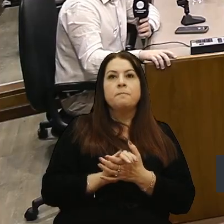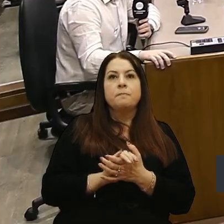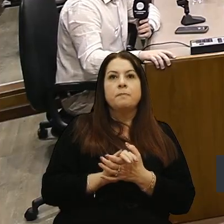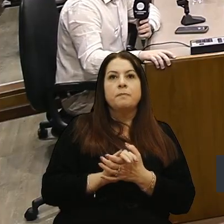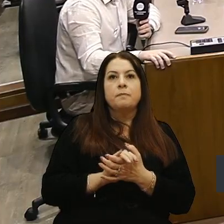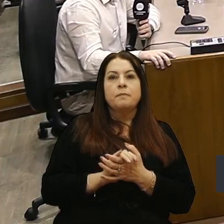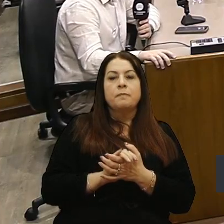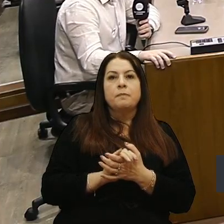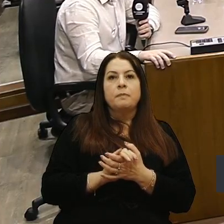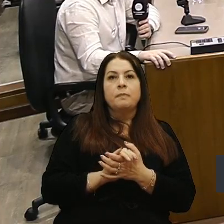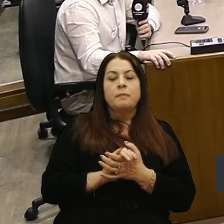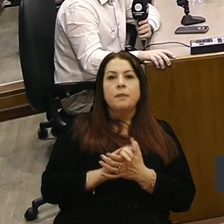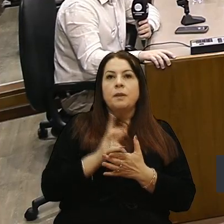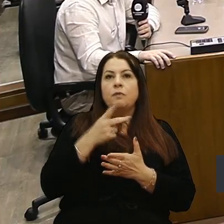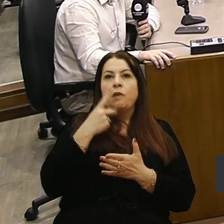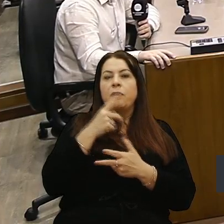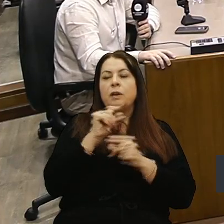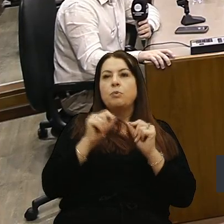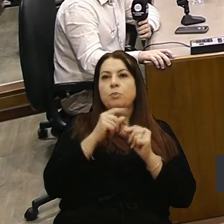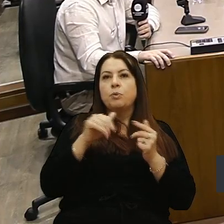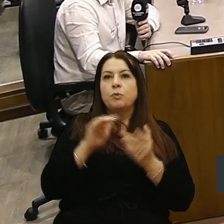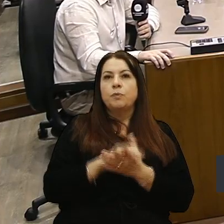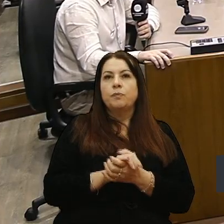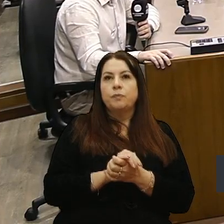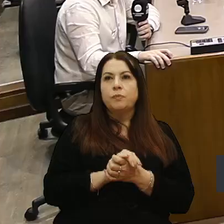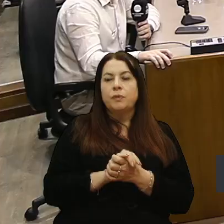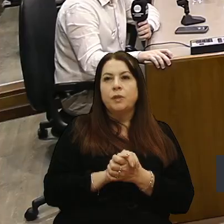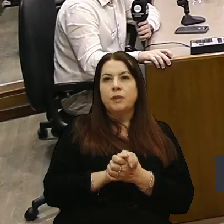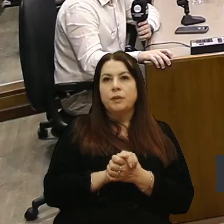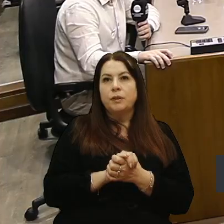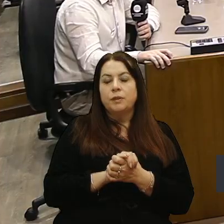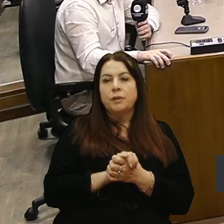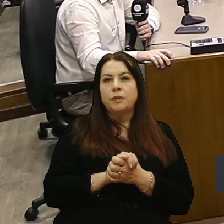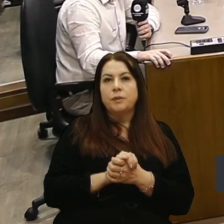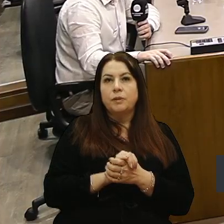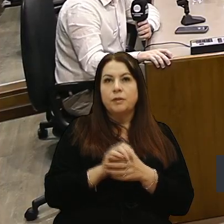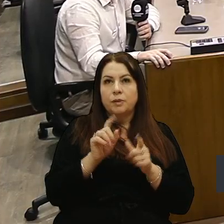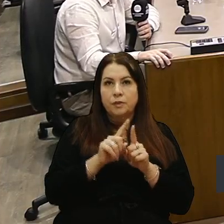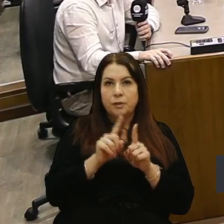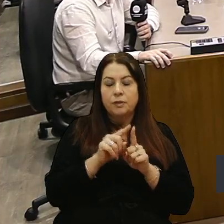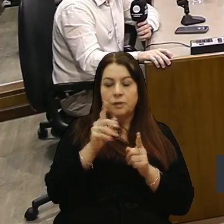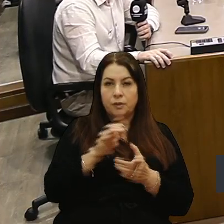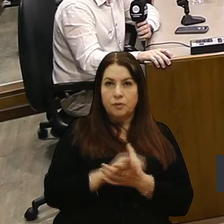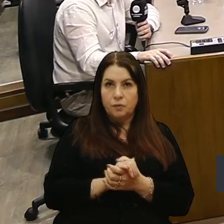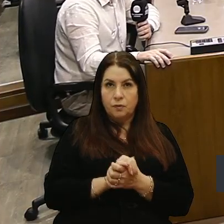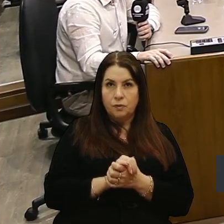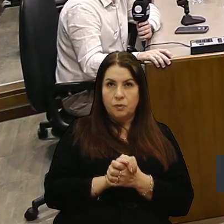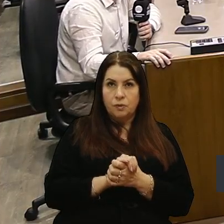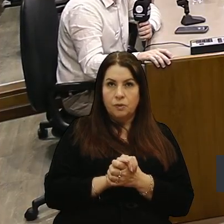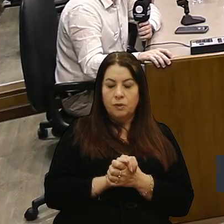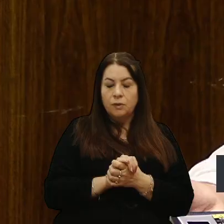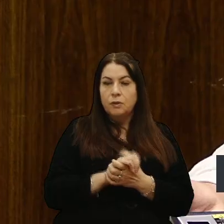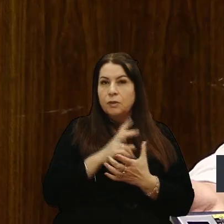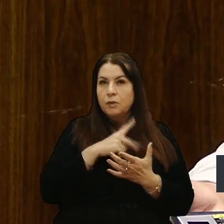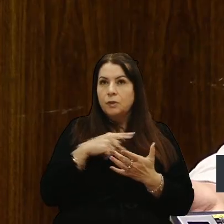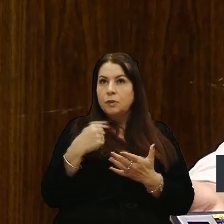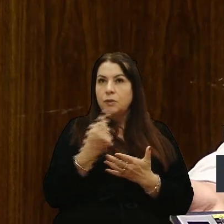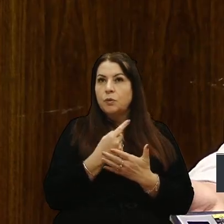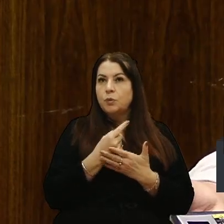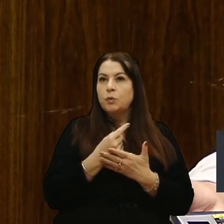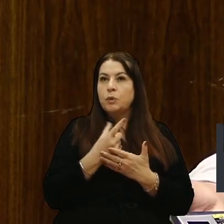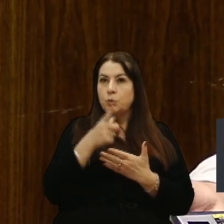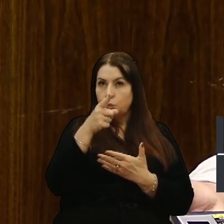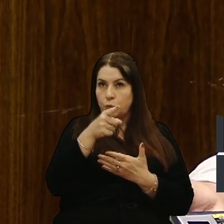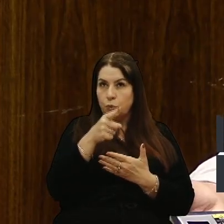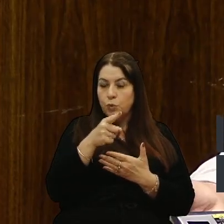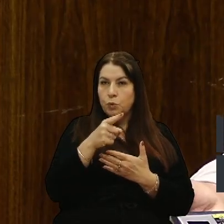Eu vou falar um pouco sobre gente que mama no Estado. Vou lhe contar uma história, presidente Lucas. Tem um